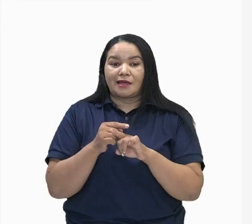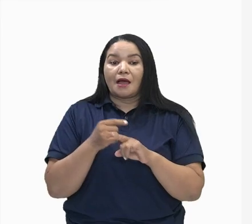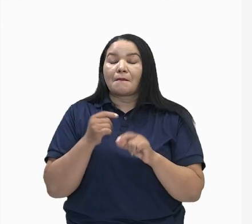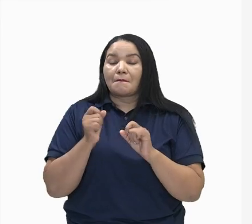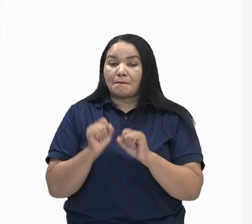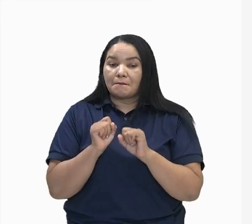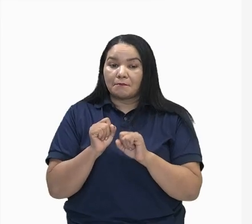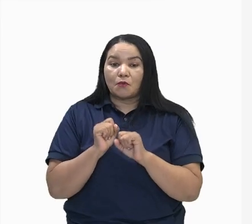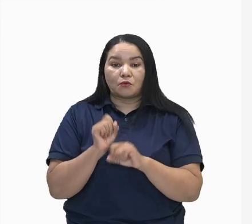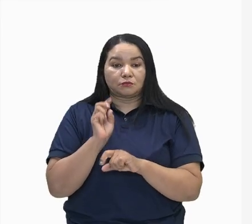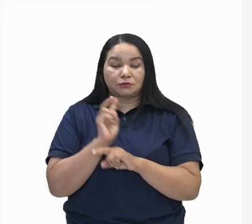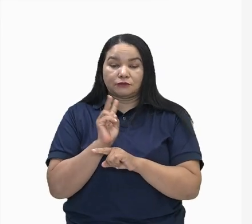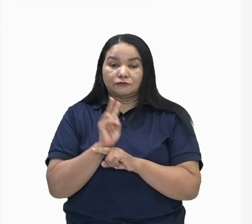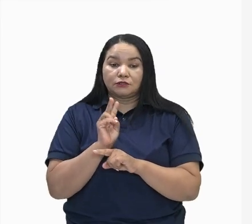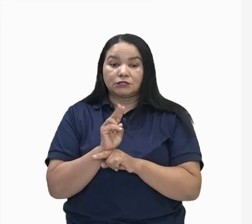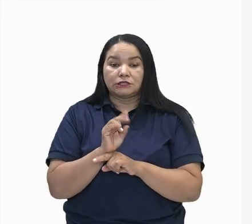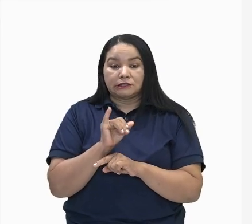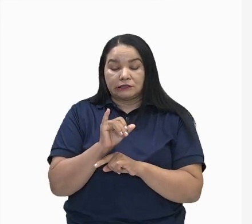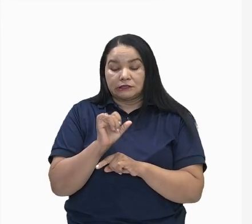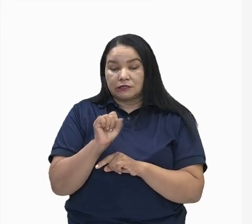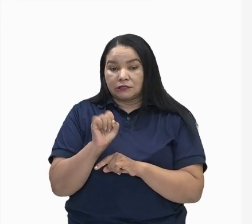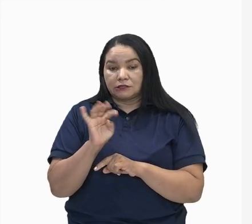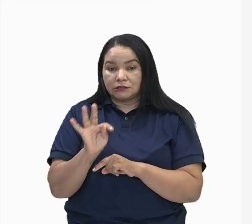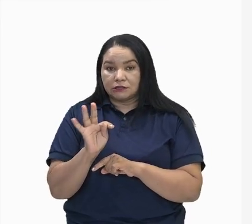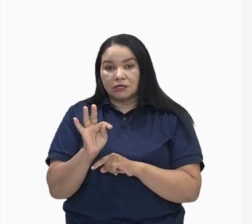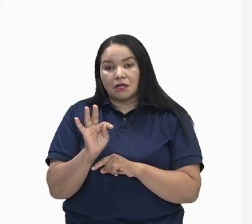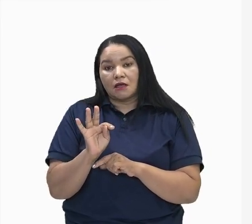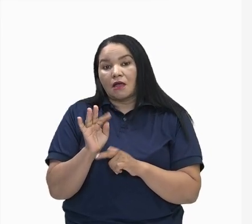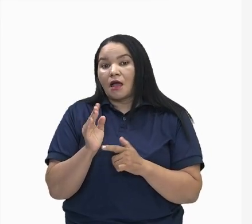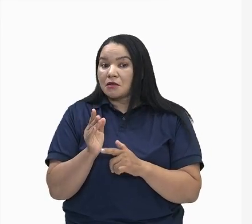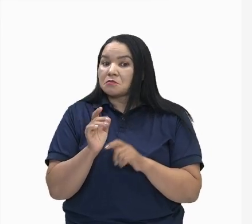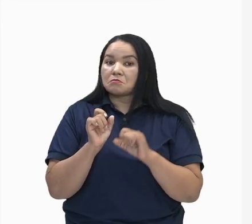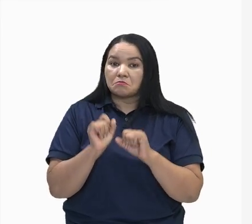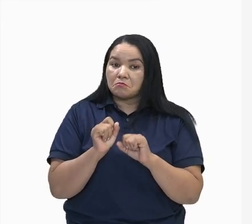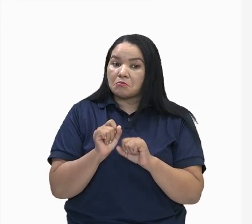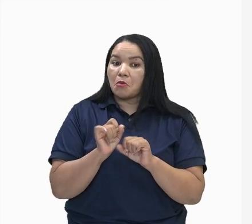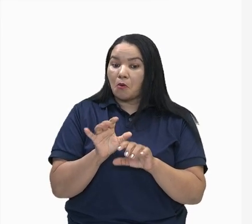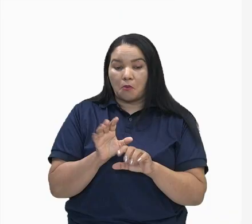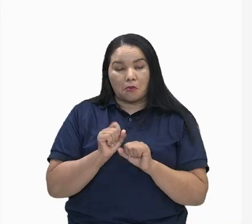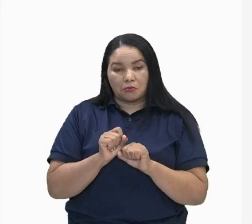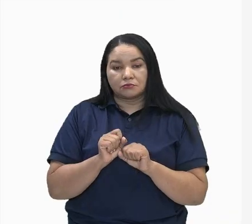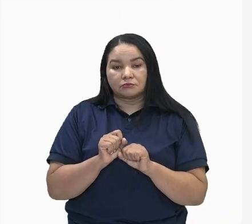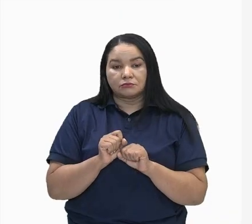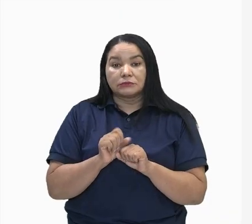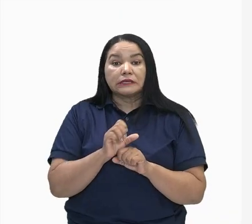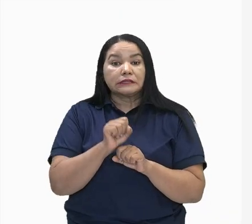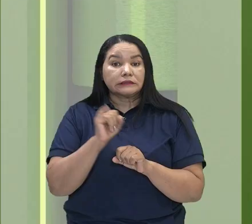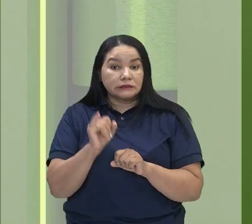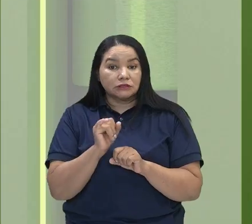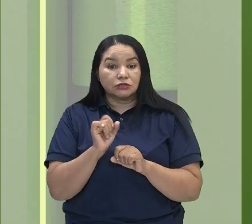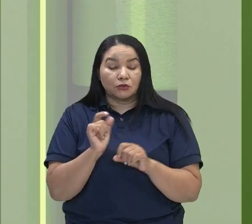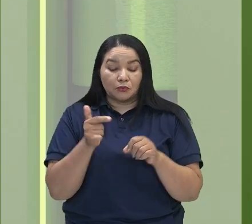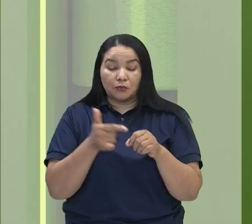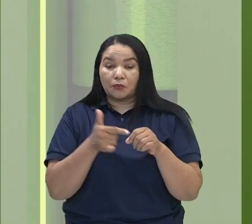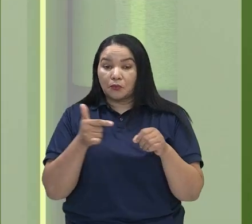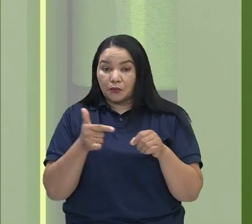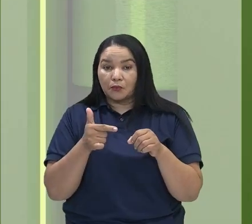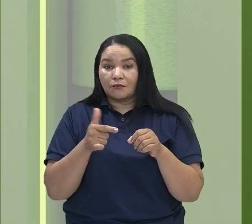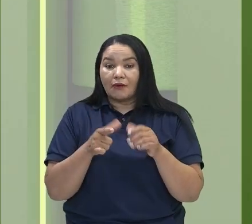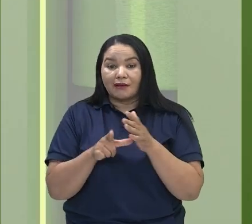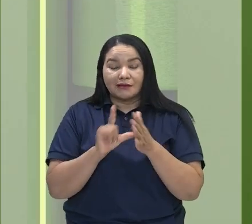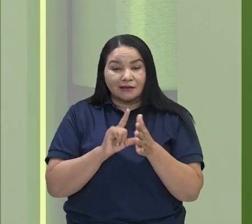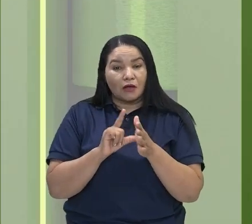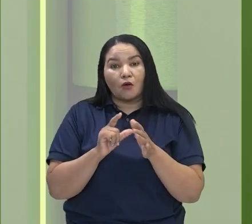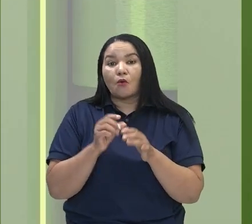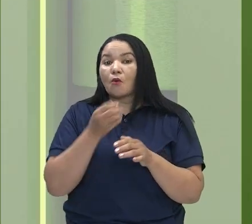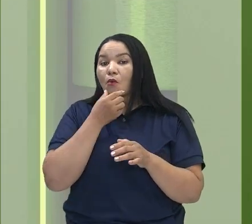de ISTs. Por que que eles são ineficientes, né? Primeiro, no caso do coito interrompido, né? Durante o ato sexual, o homem